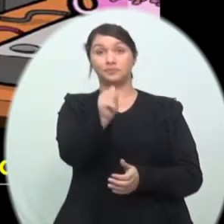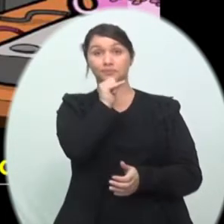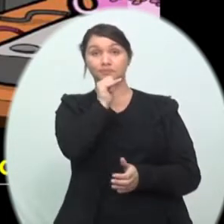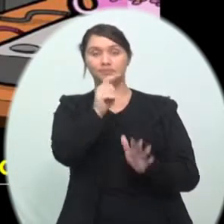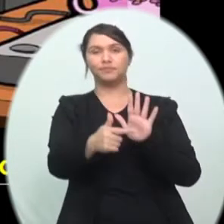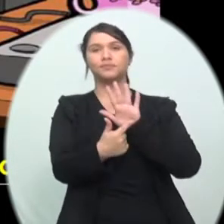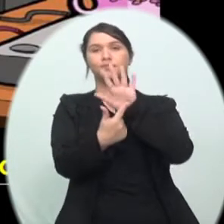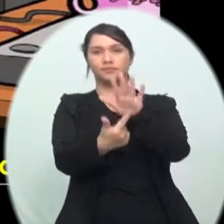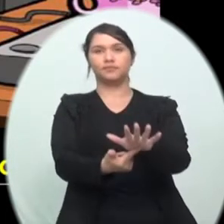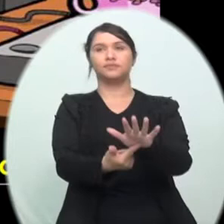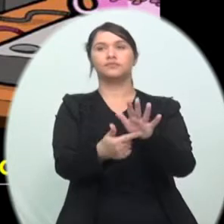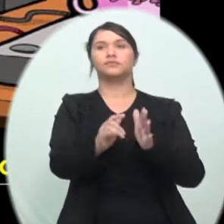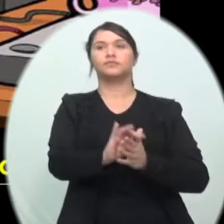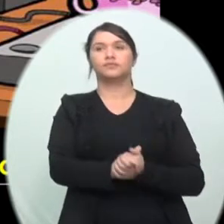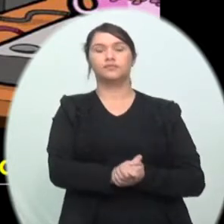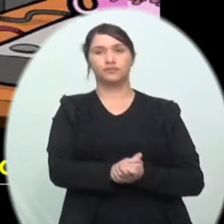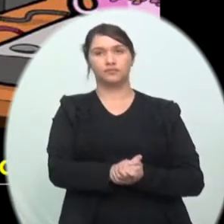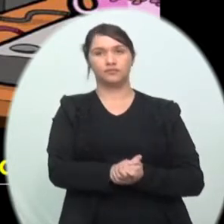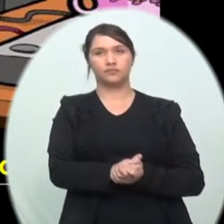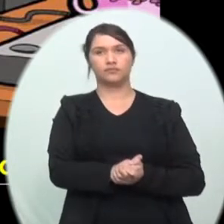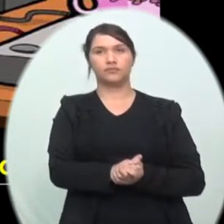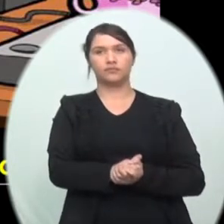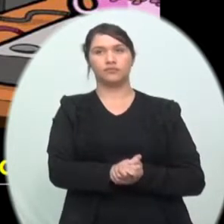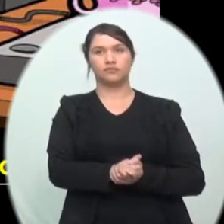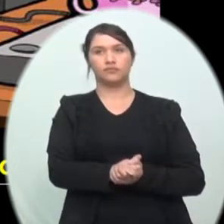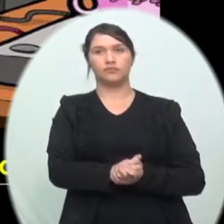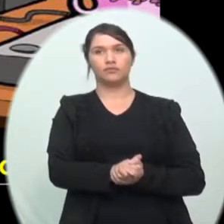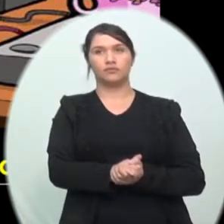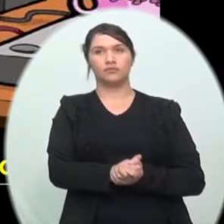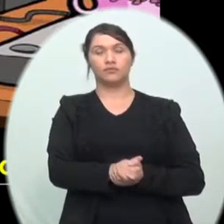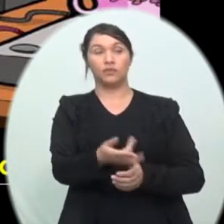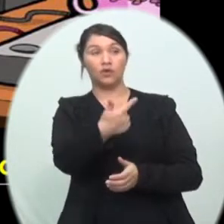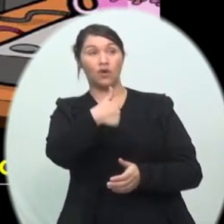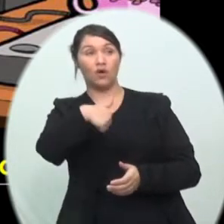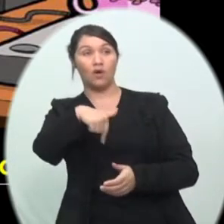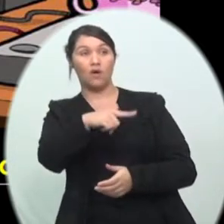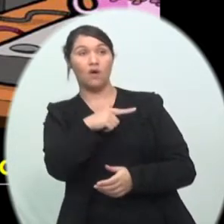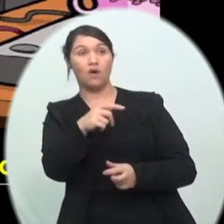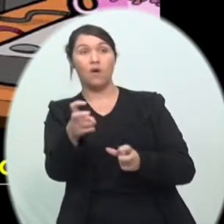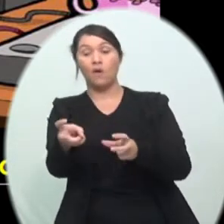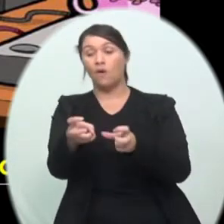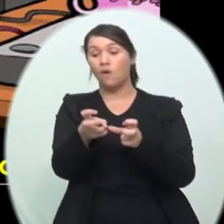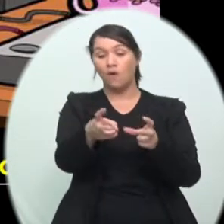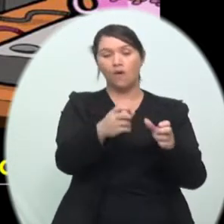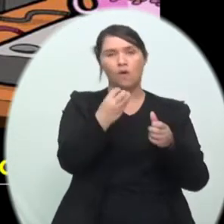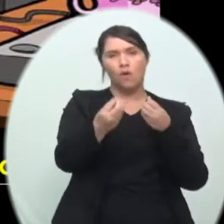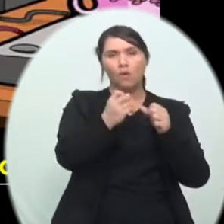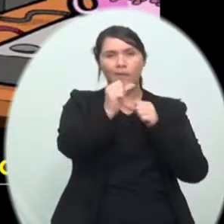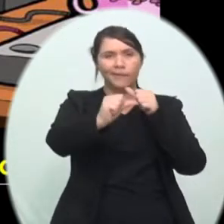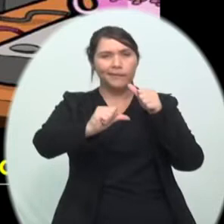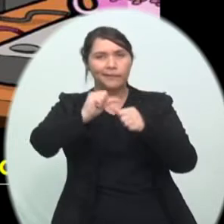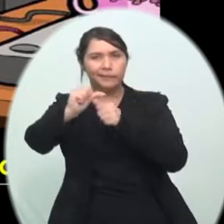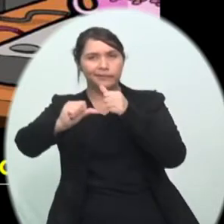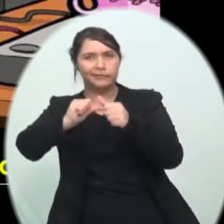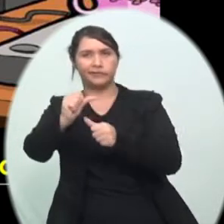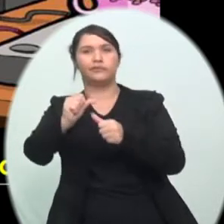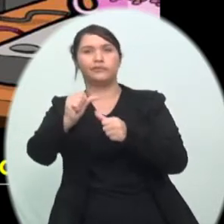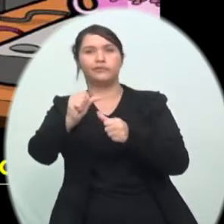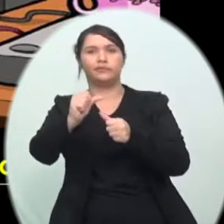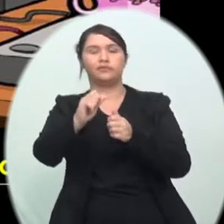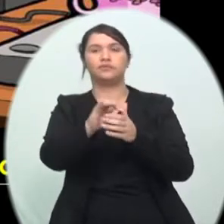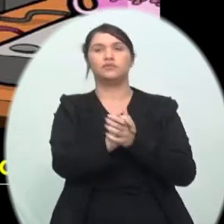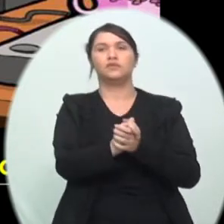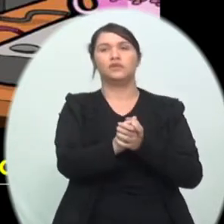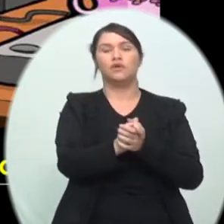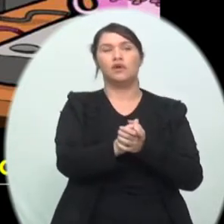O que a gente vem notando é essa transformação do jeito analógico para um jeito digital. Do jeito tradicional, que